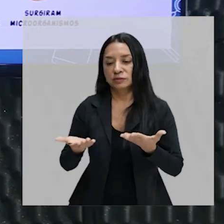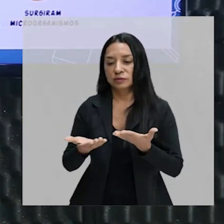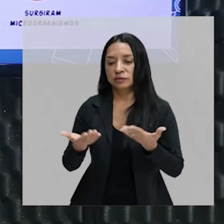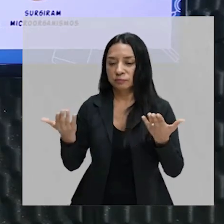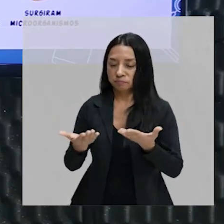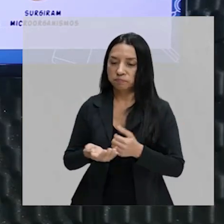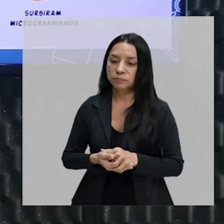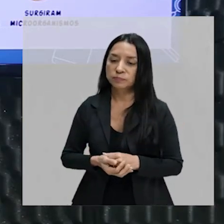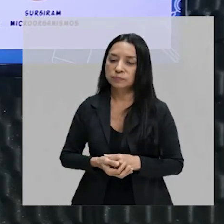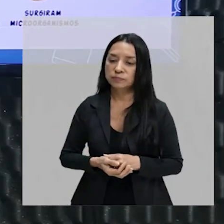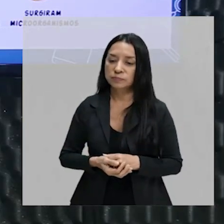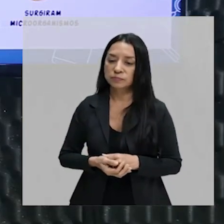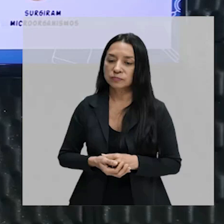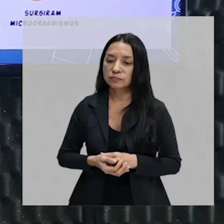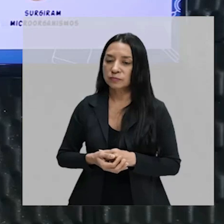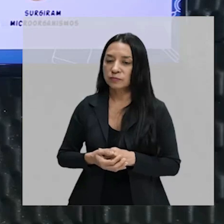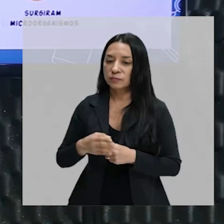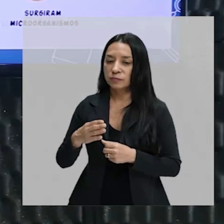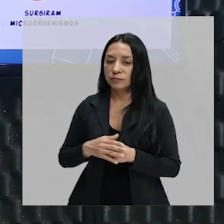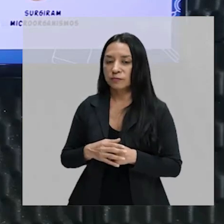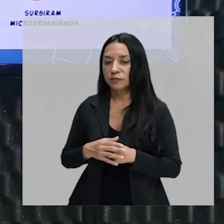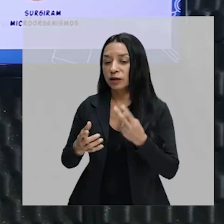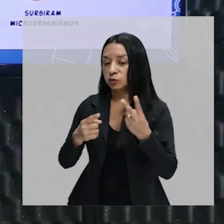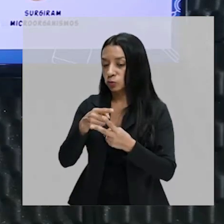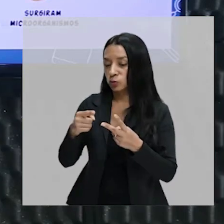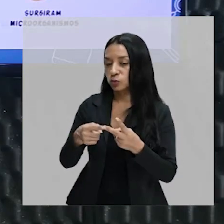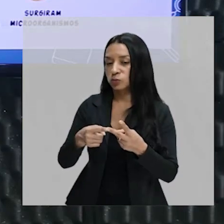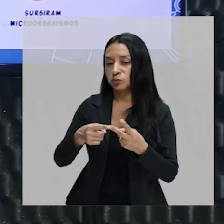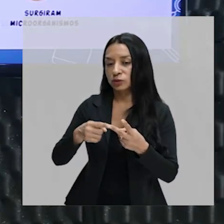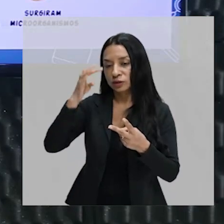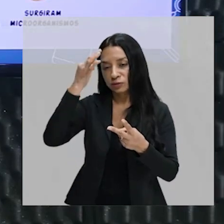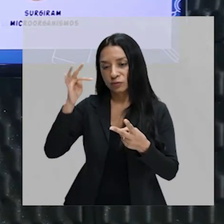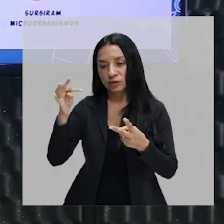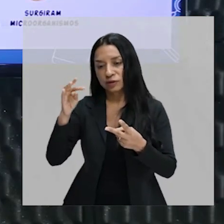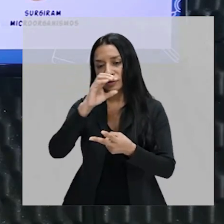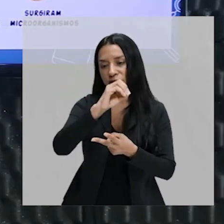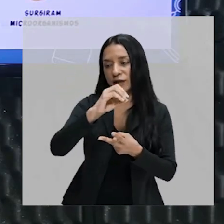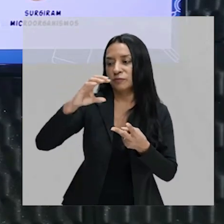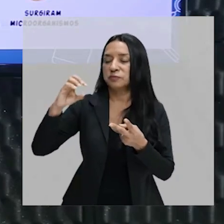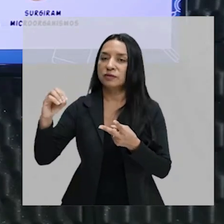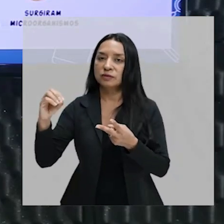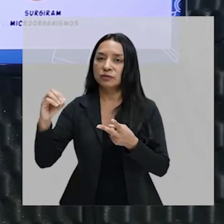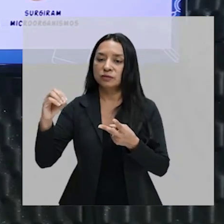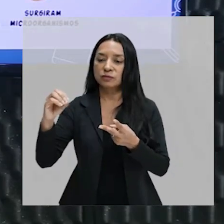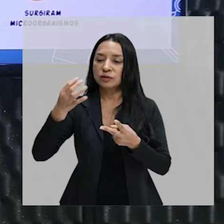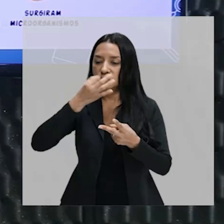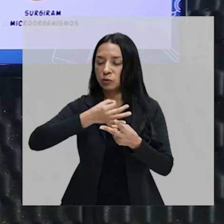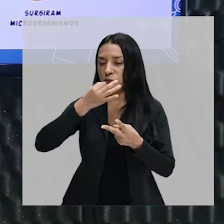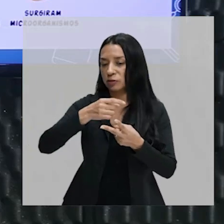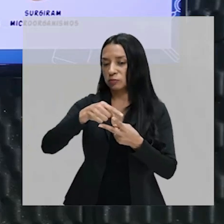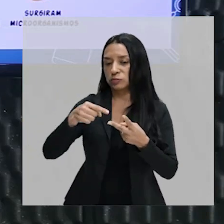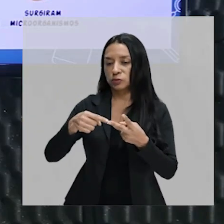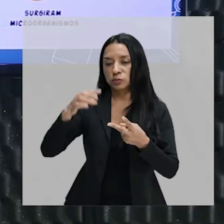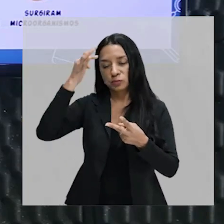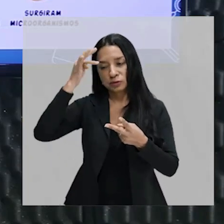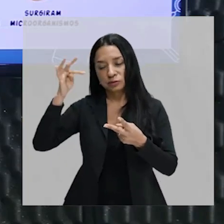essa parte aqui a biogênese e abiogênese está zero a zero né os dois os argumentos das duas